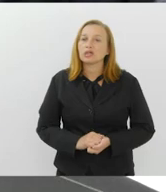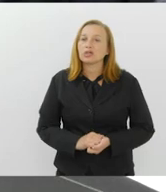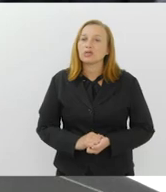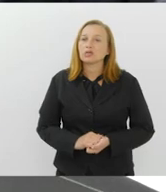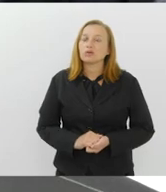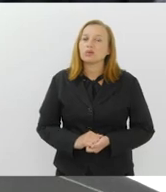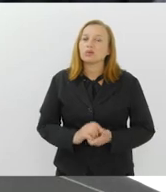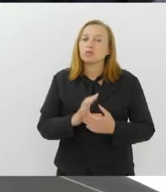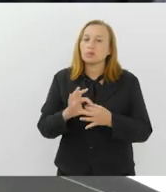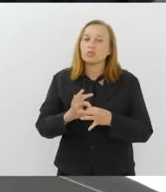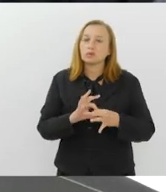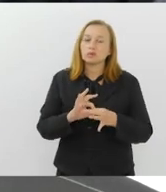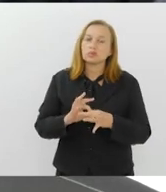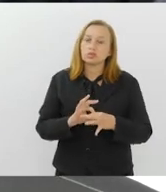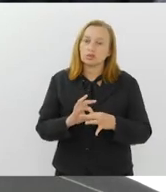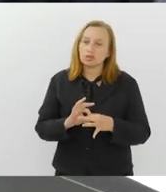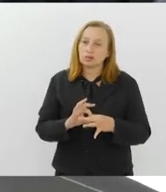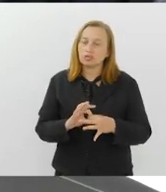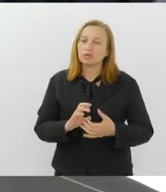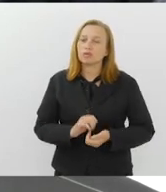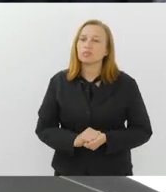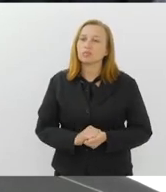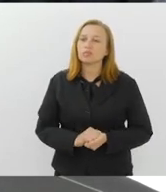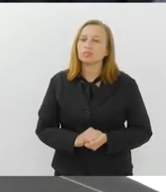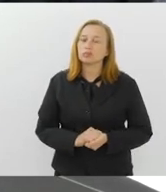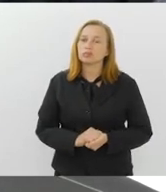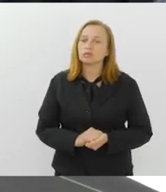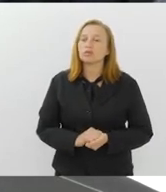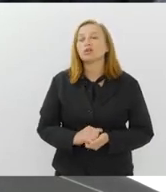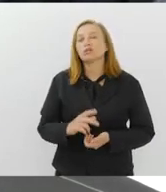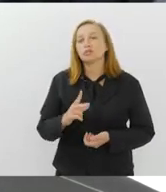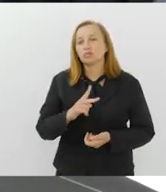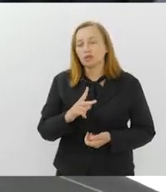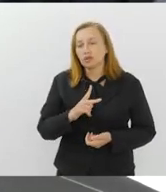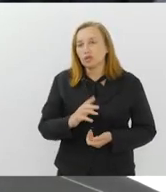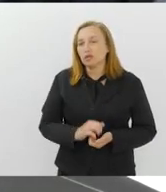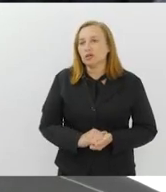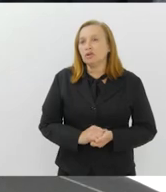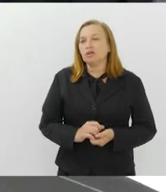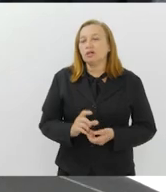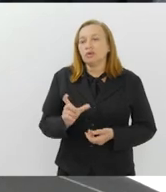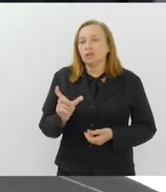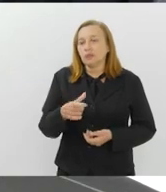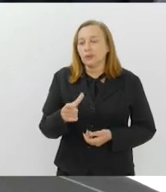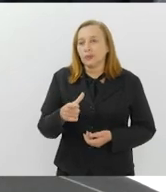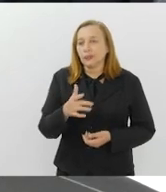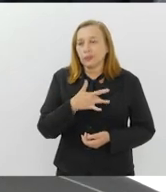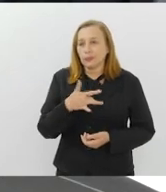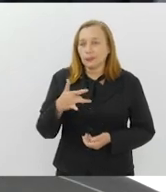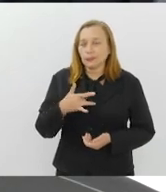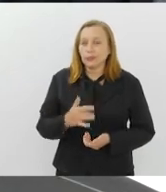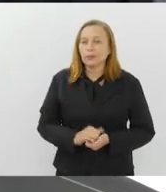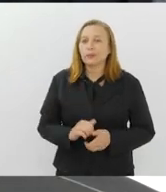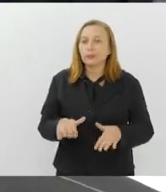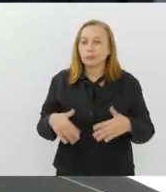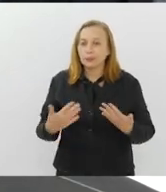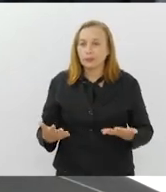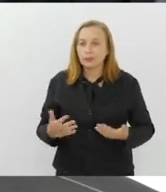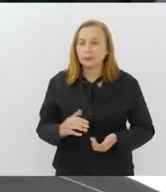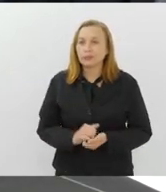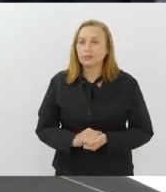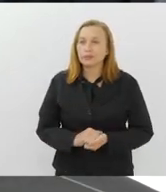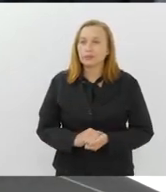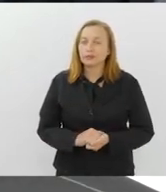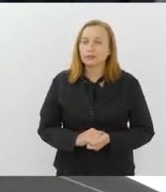união de beneficiários e por eles próprios são geridos o plano de saúde. Então, nessa